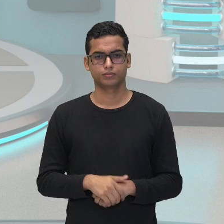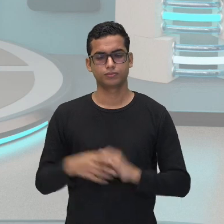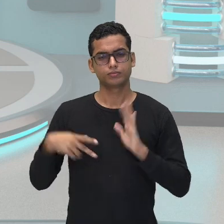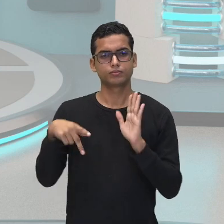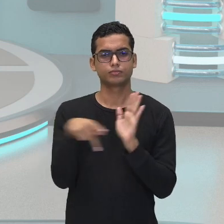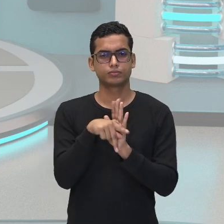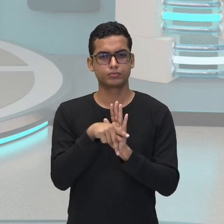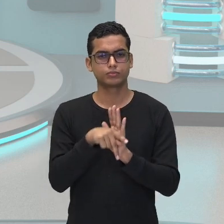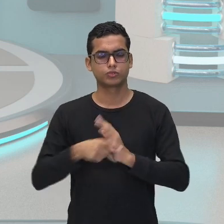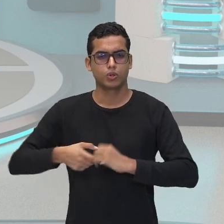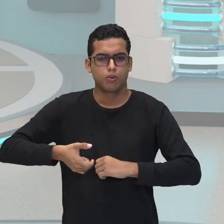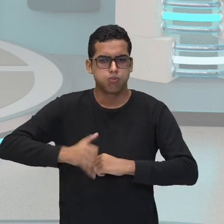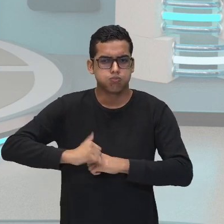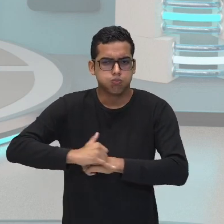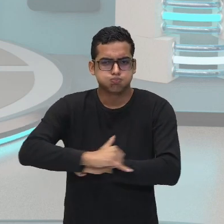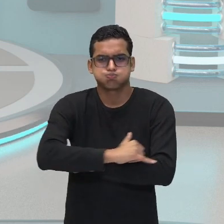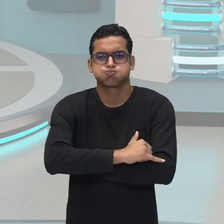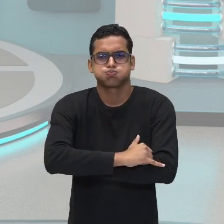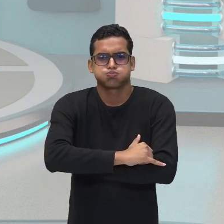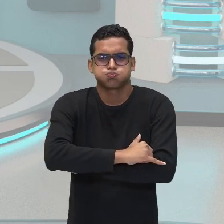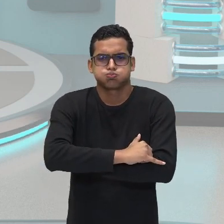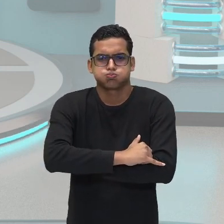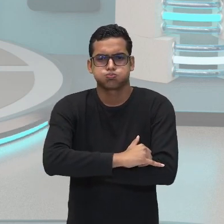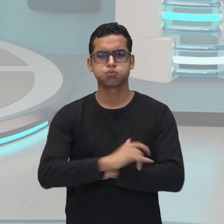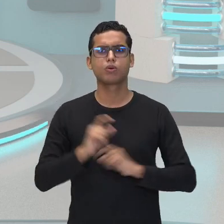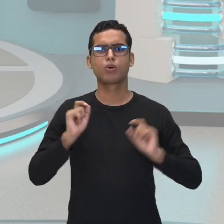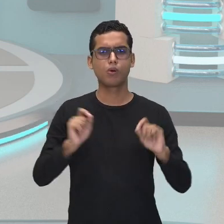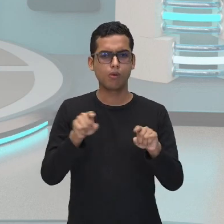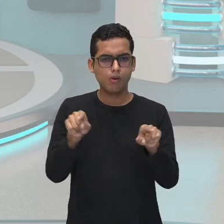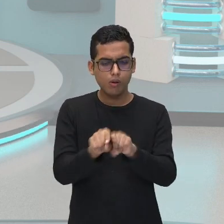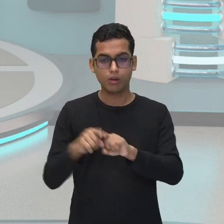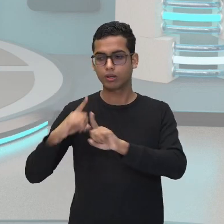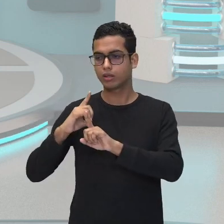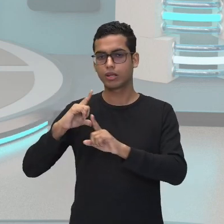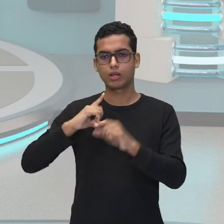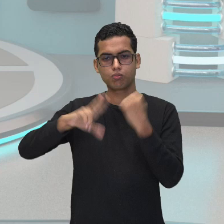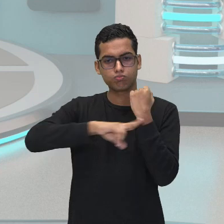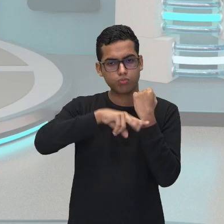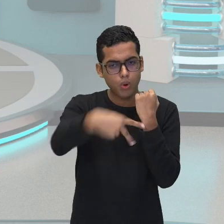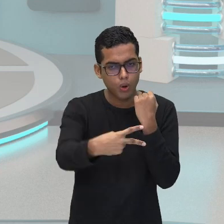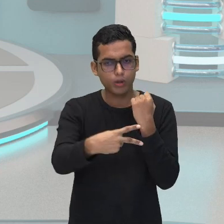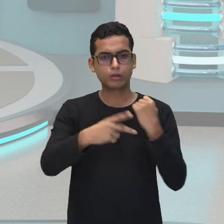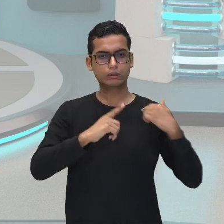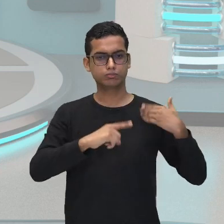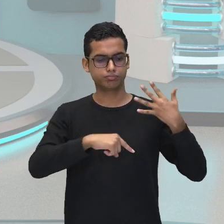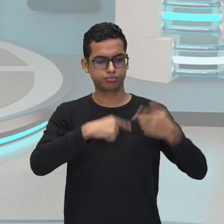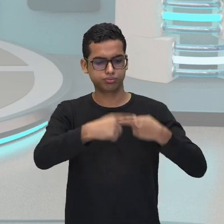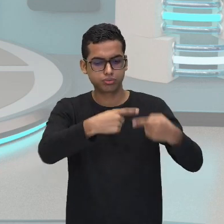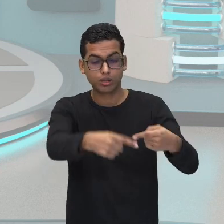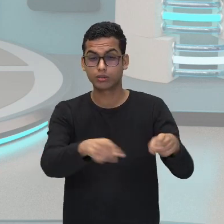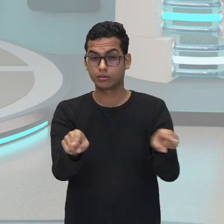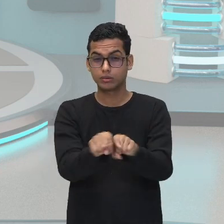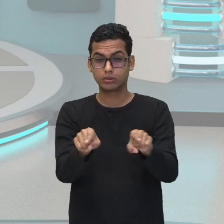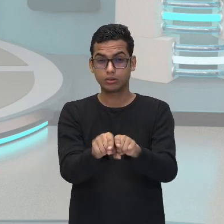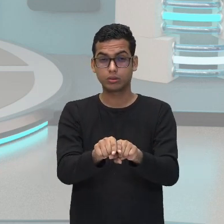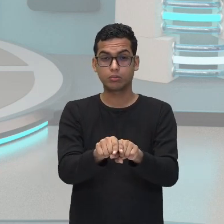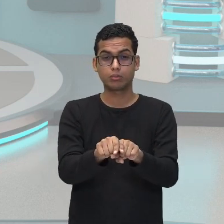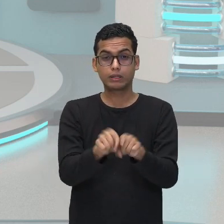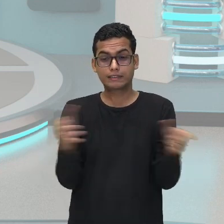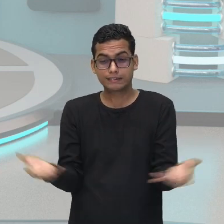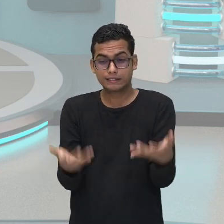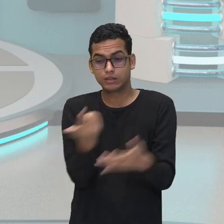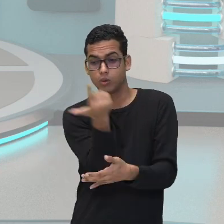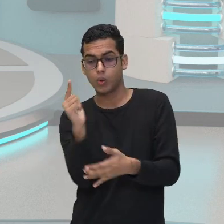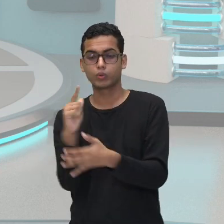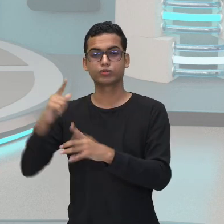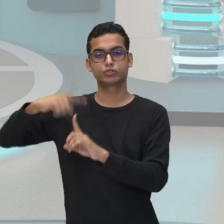obesidade é uma condição que desencadeia outras condições de saúde, de doenças, né?